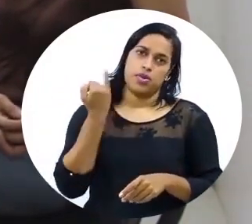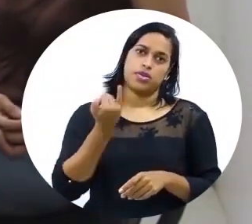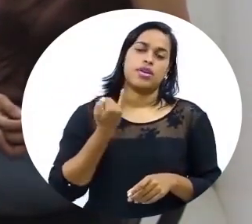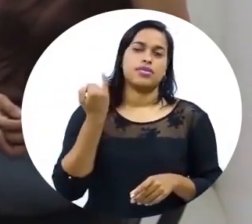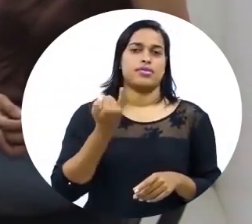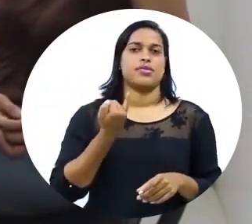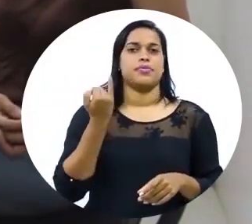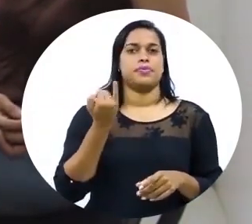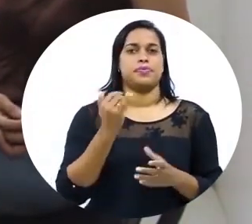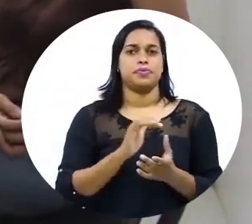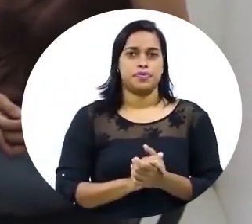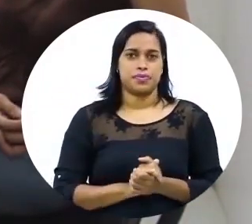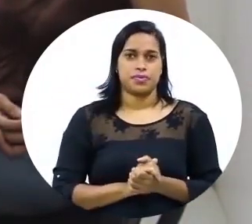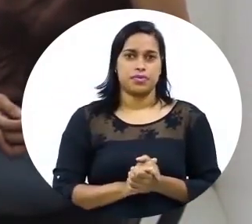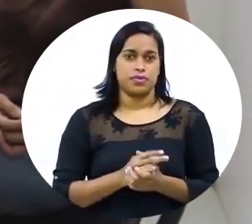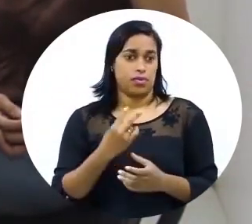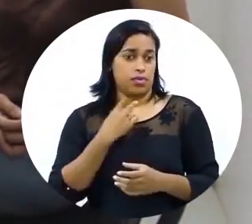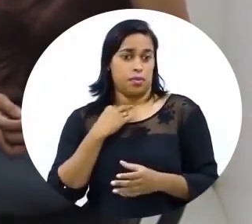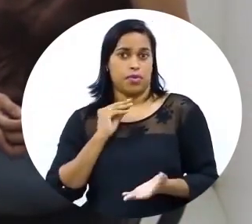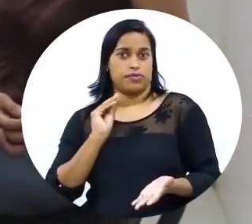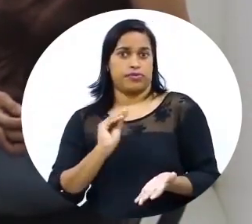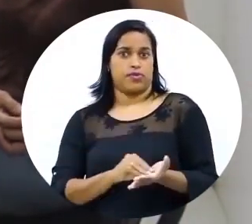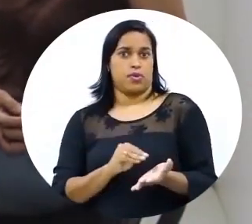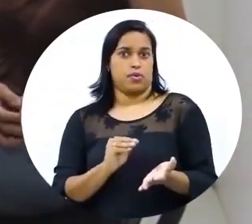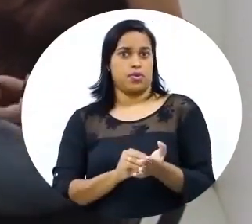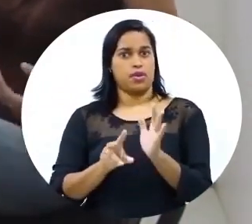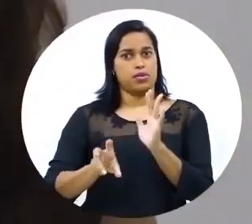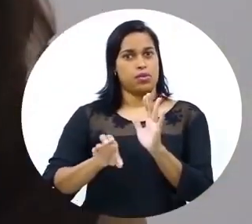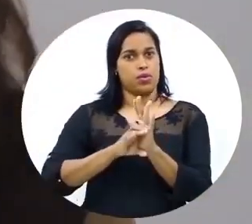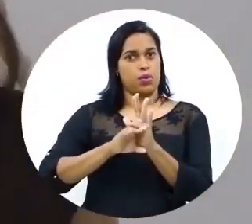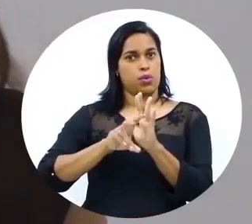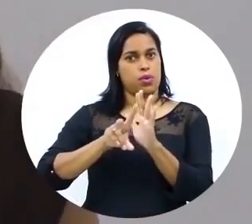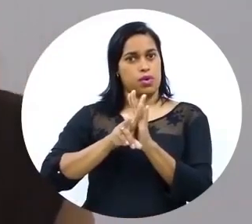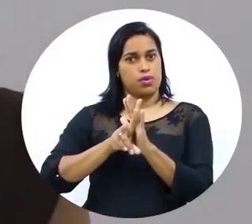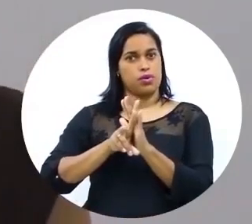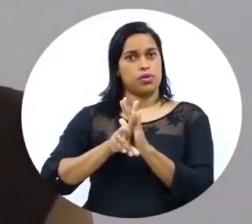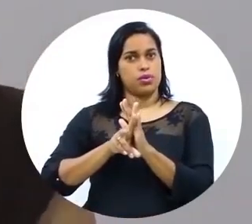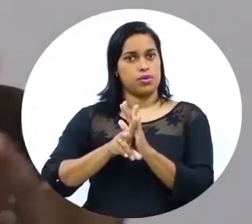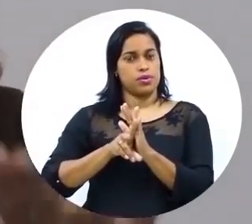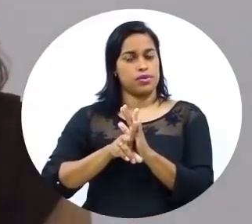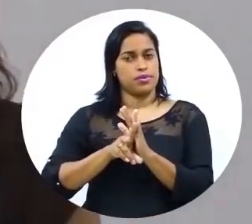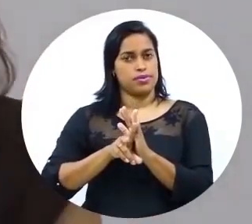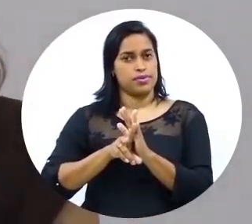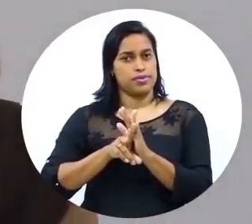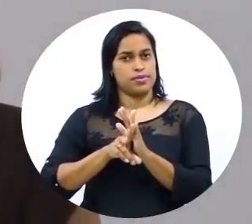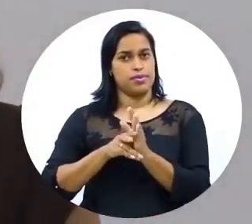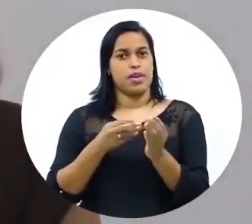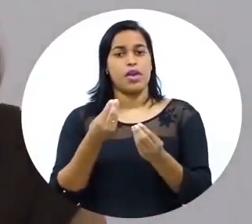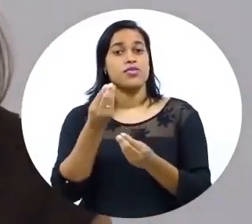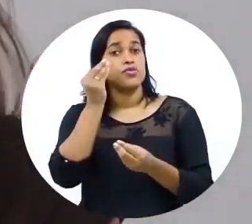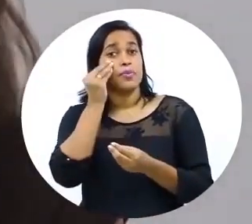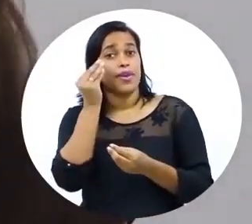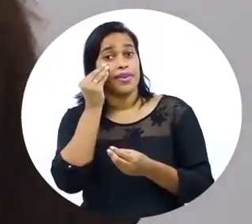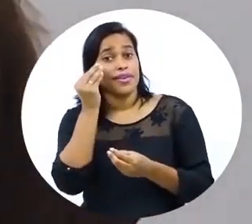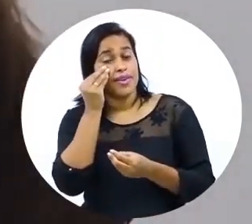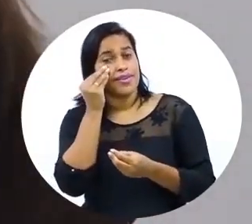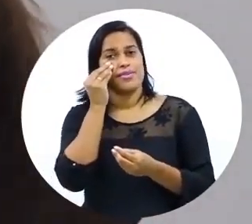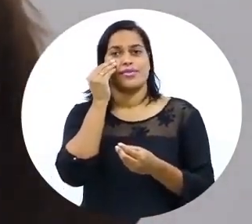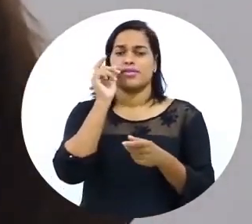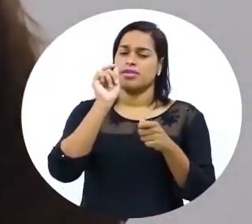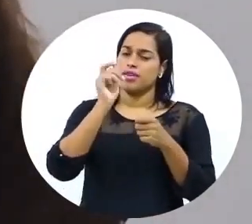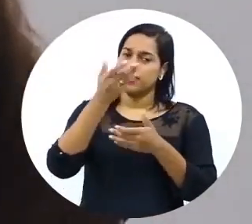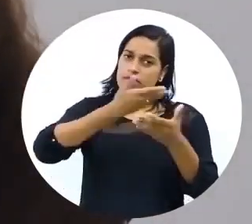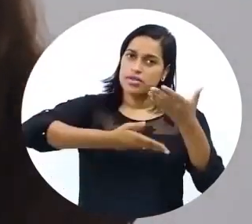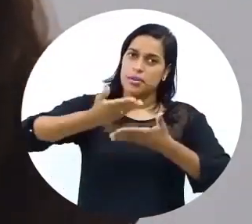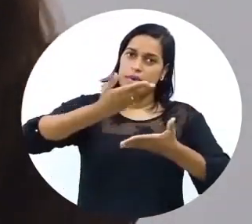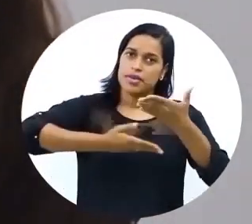traga. O que não pode faltar no currículo, Cíntia? Que a gente tem sempre comentado, né? Quais são as experiências que você passou, por